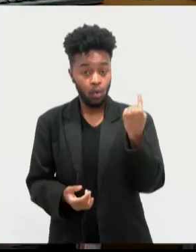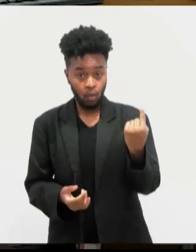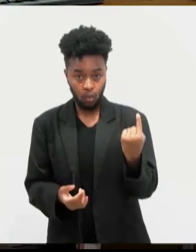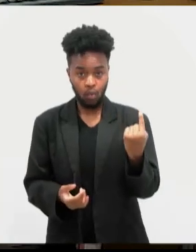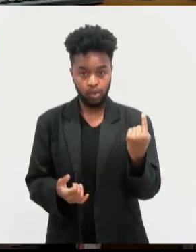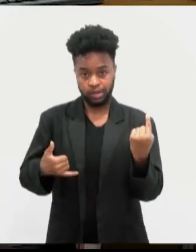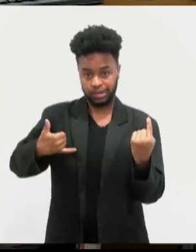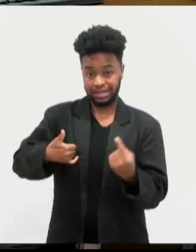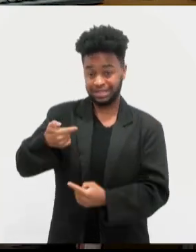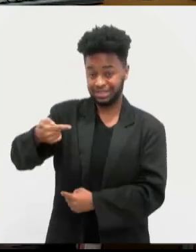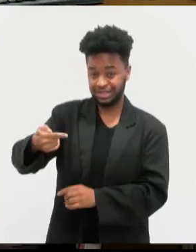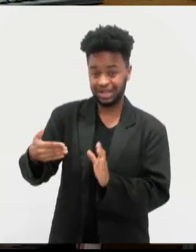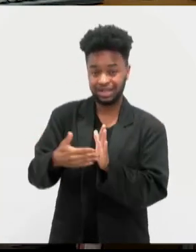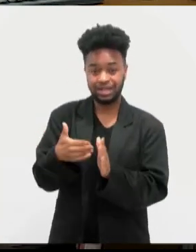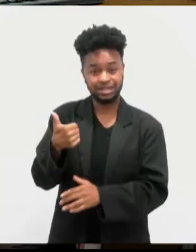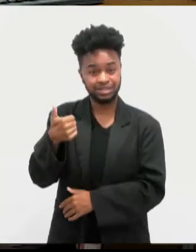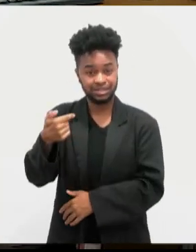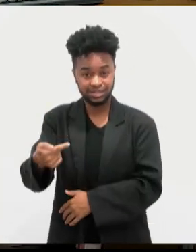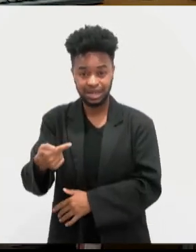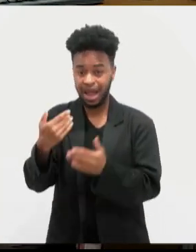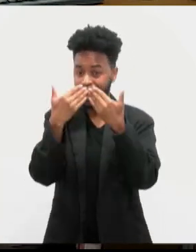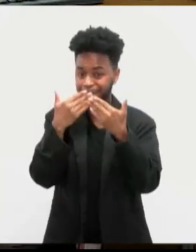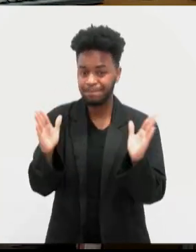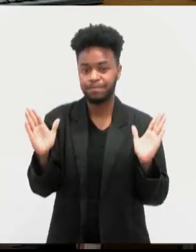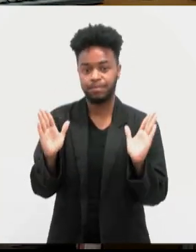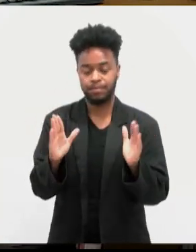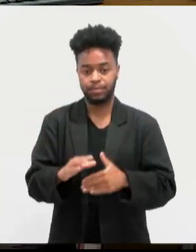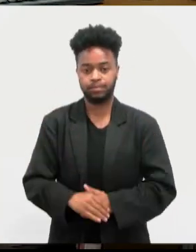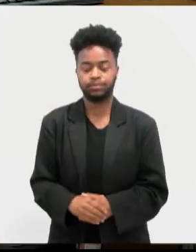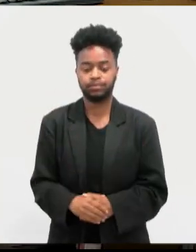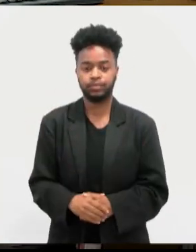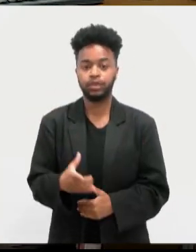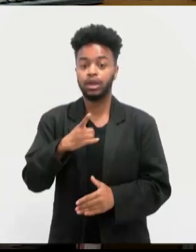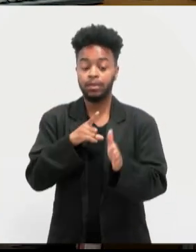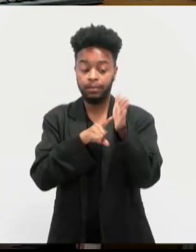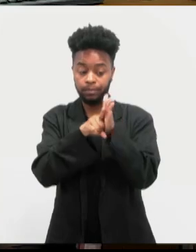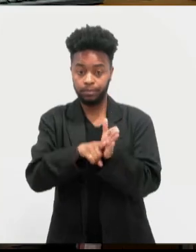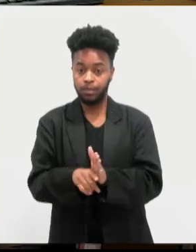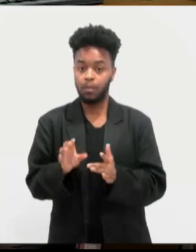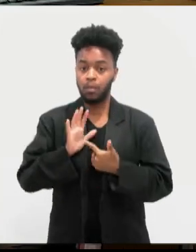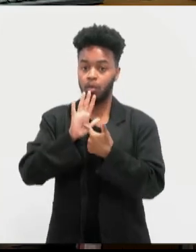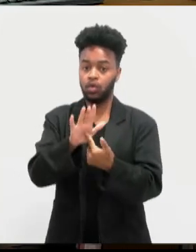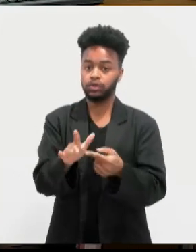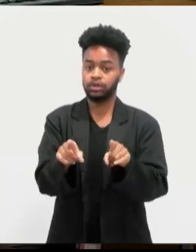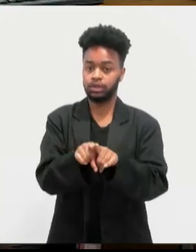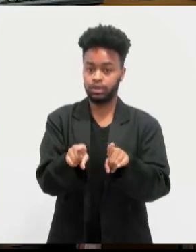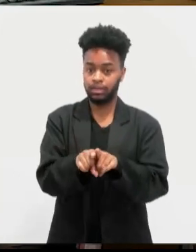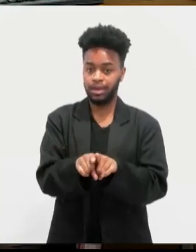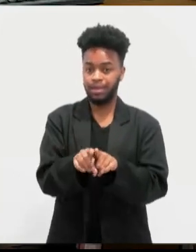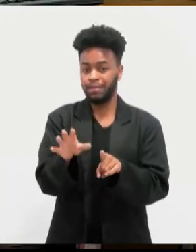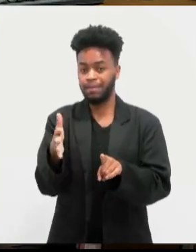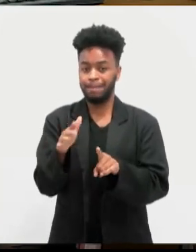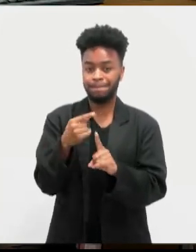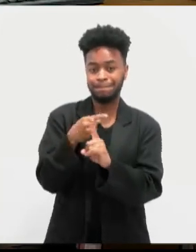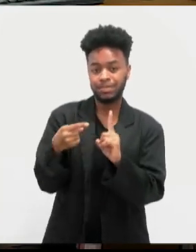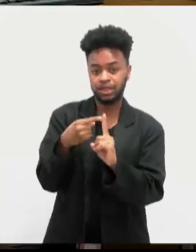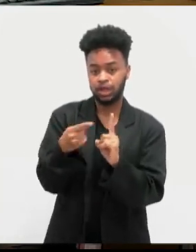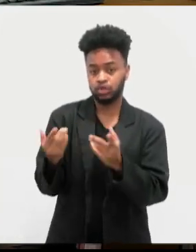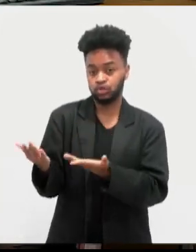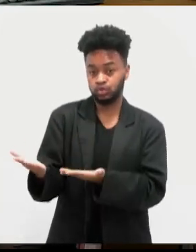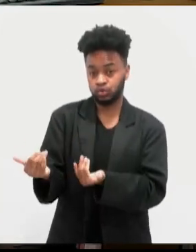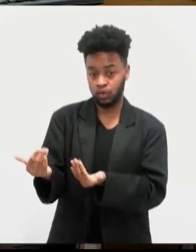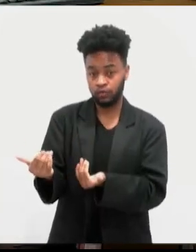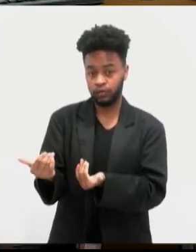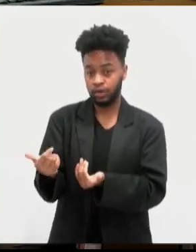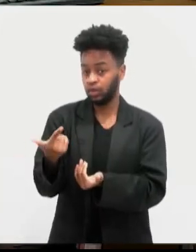na internet é totalmente aberta. O estudo também mostra que quase metade desses jovens